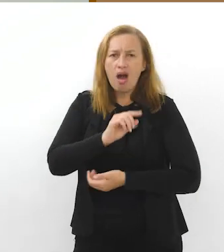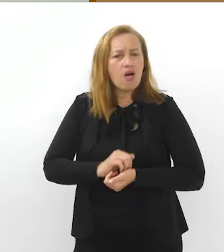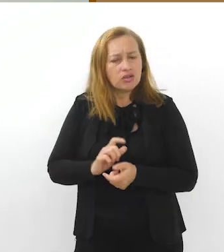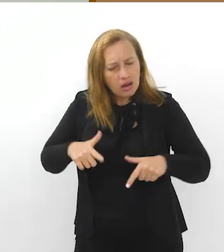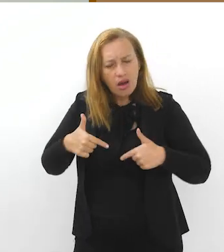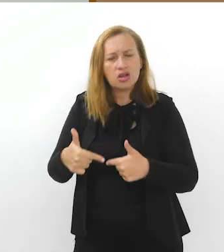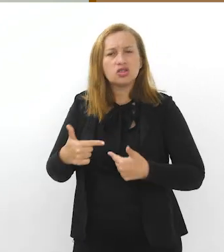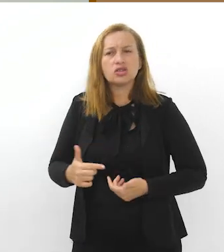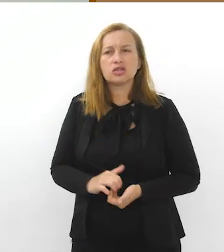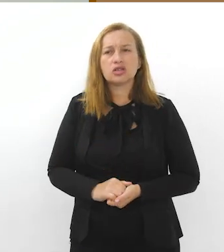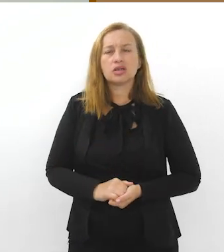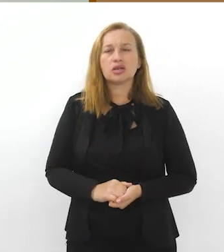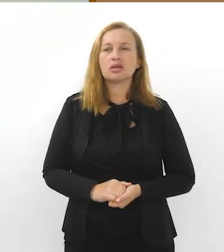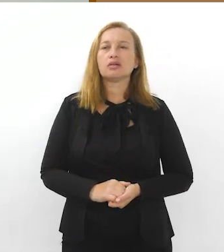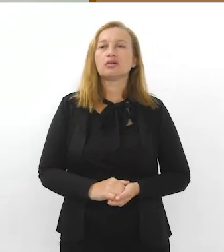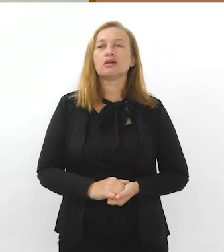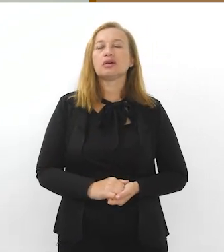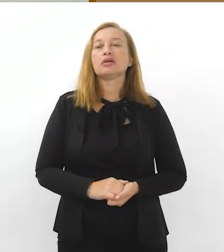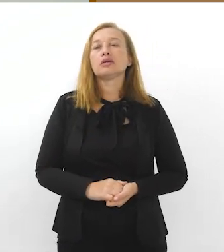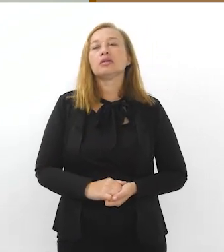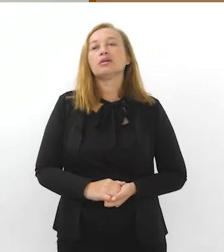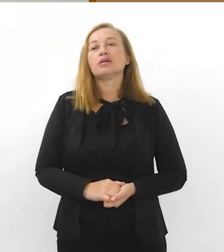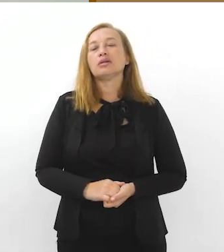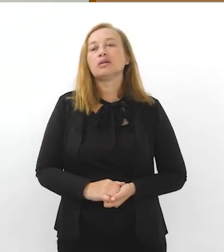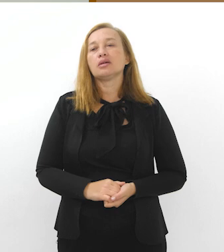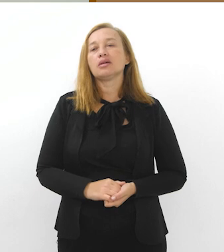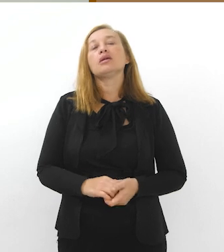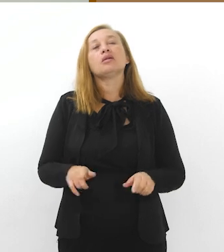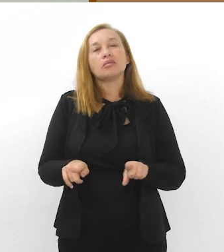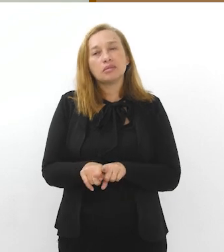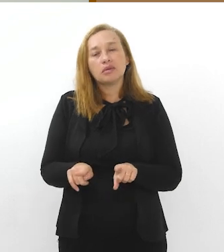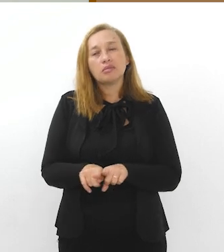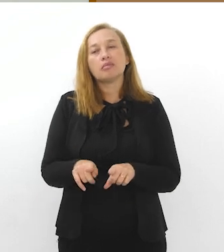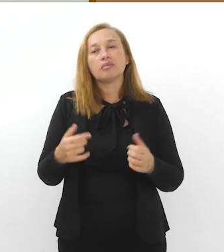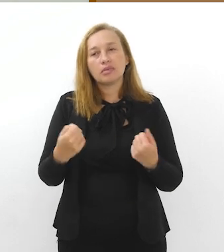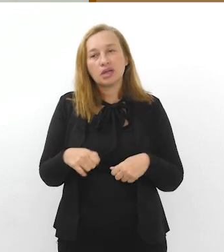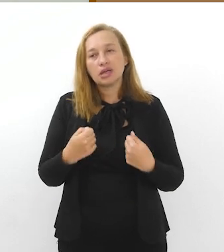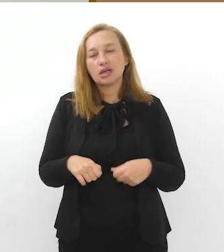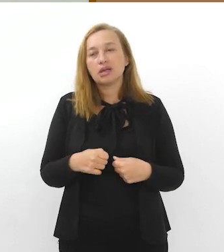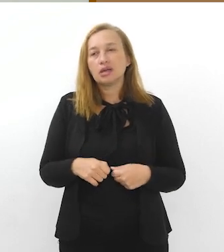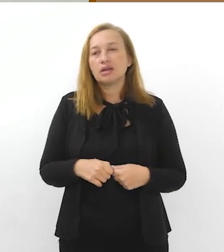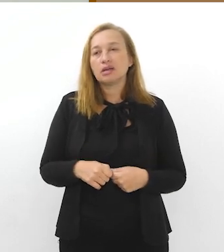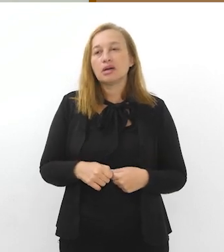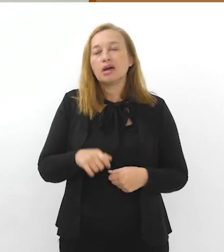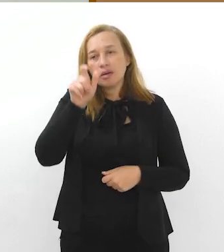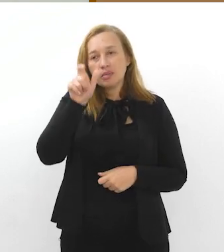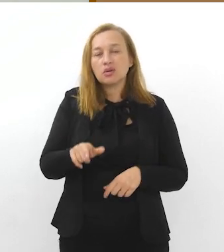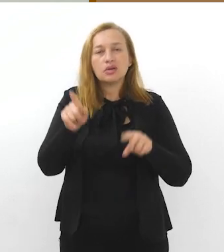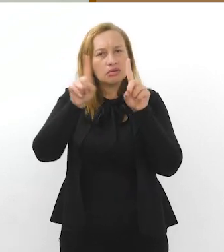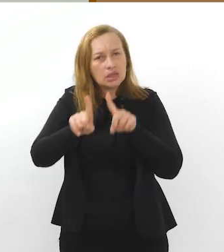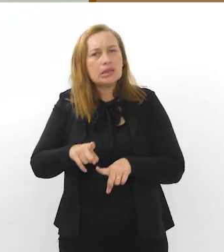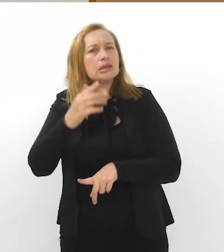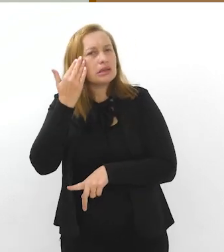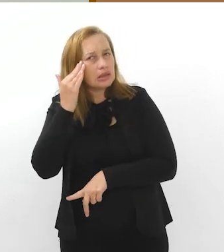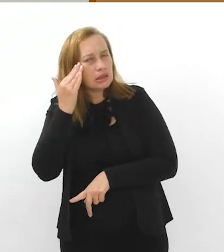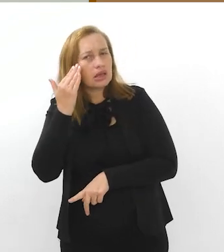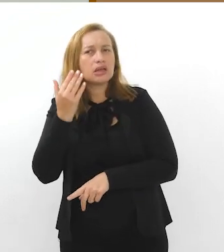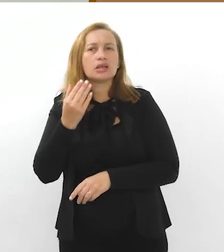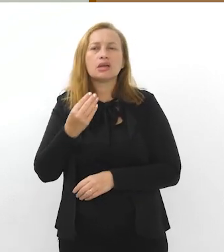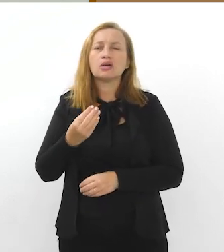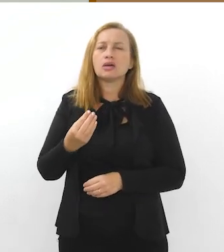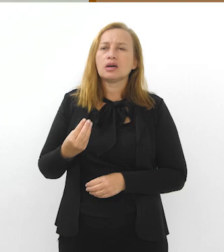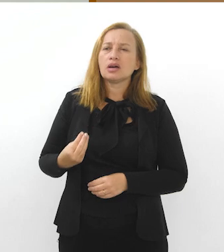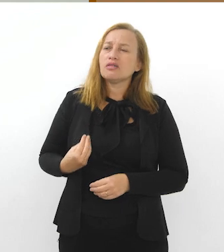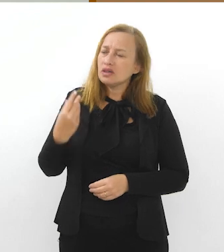Cai muita coisa, para mim cai muita coisa. Mas é preciso também que o deficiente entenda